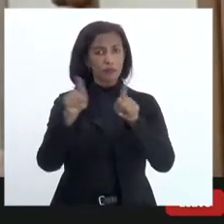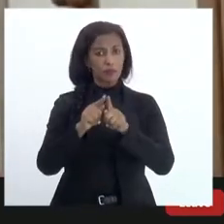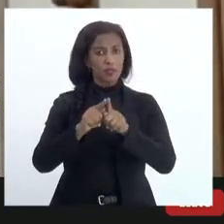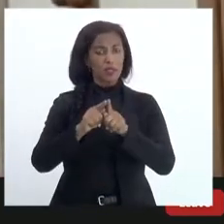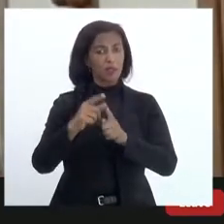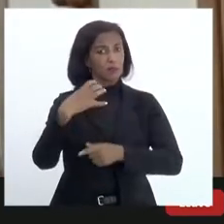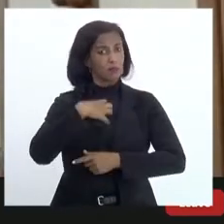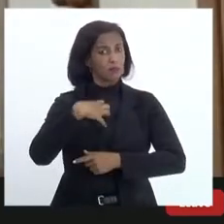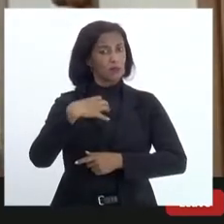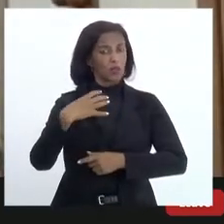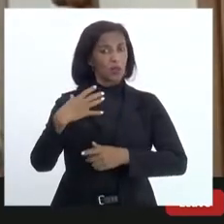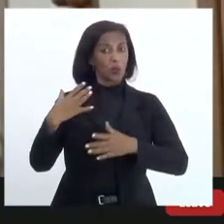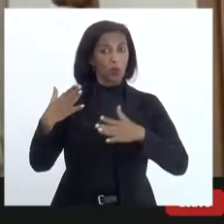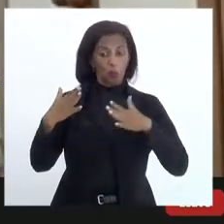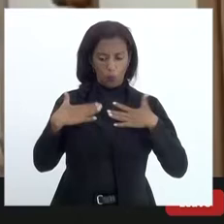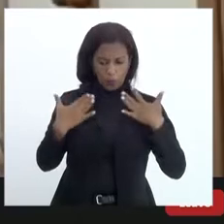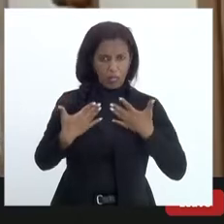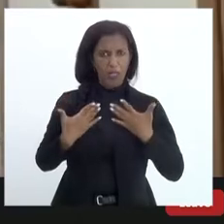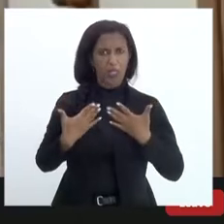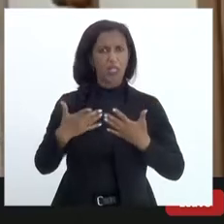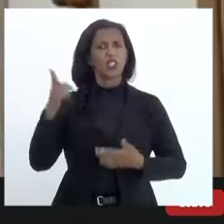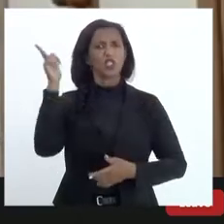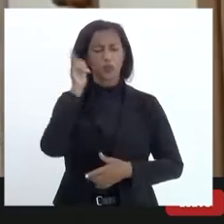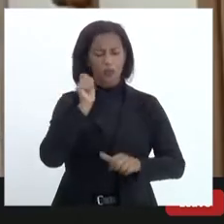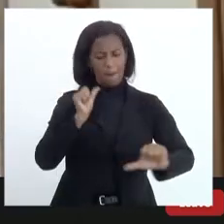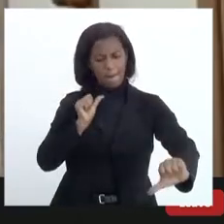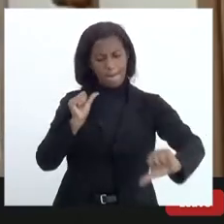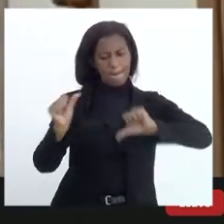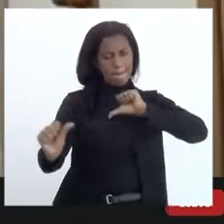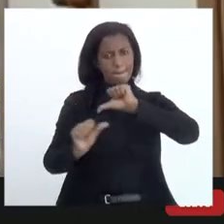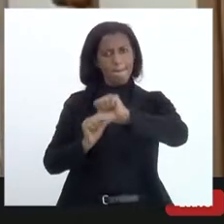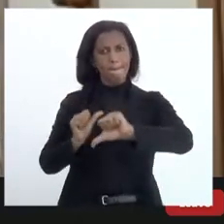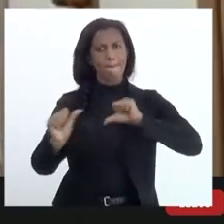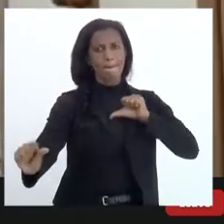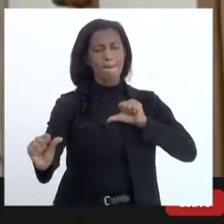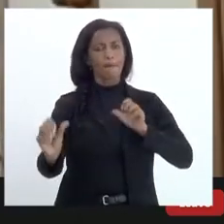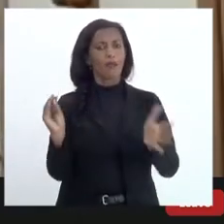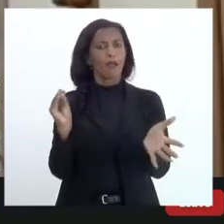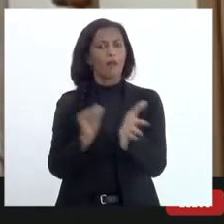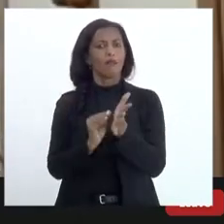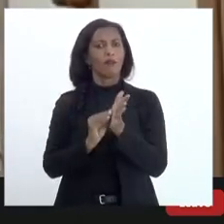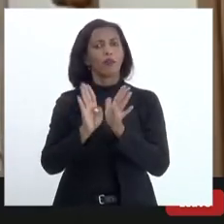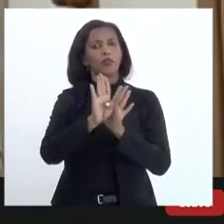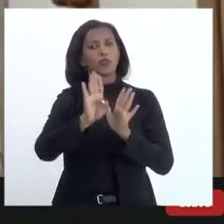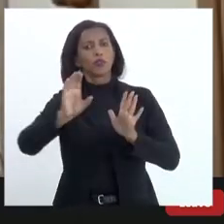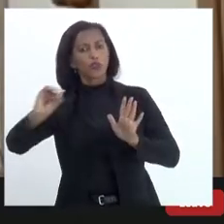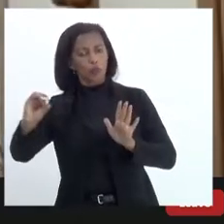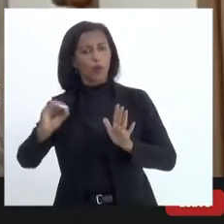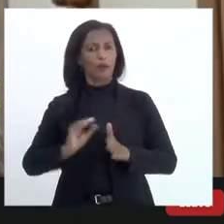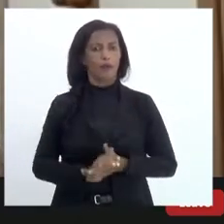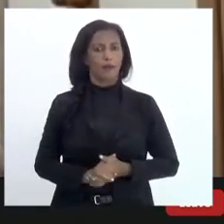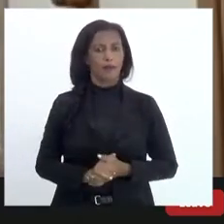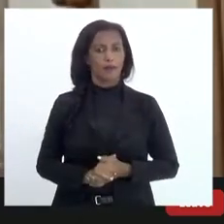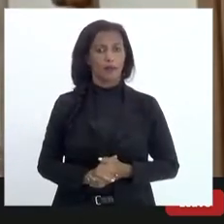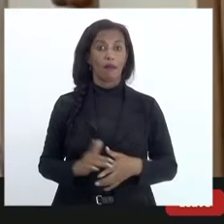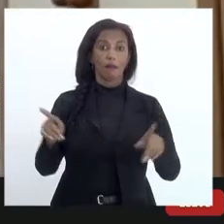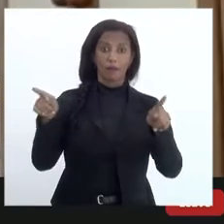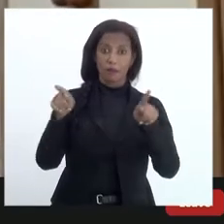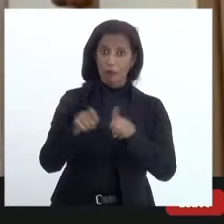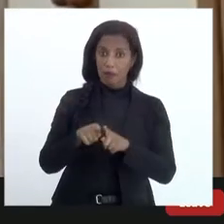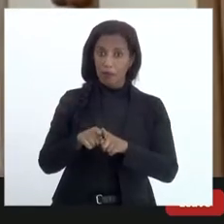alegria eu digo que a gente consegue reverter esse quadro da falta de registro de ocorrência, né?